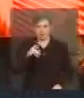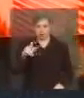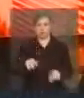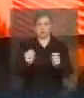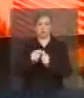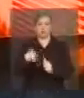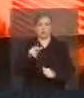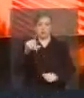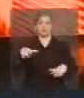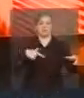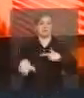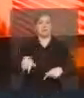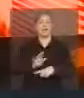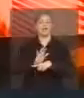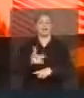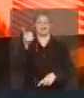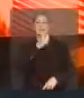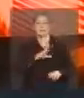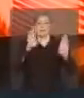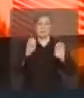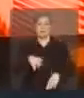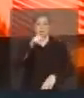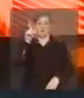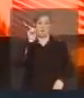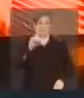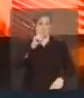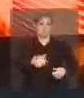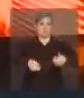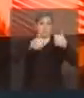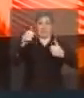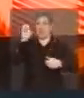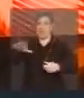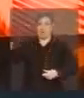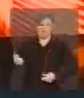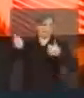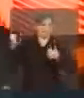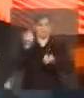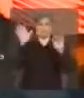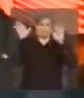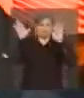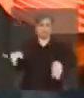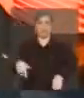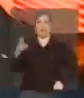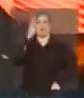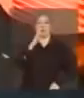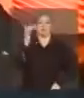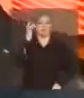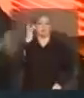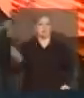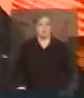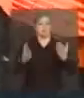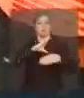sobressaísse melhor do que o Império, os Estados Unidos ou do que a Europa. Eles que sabiam tudo, eles